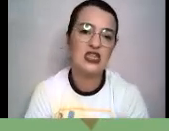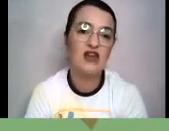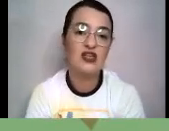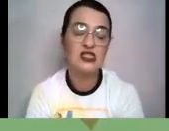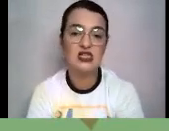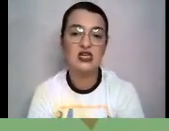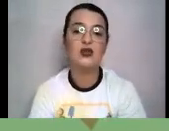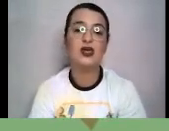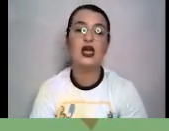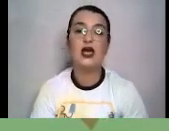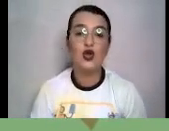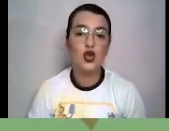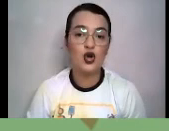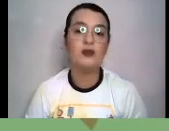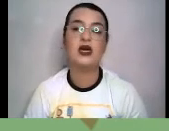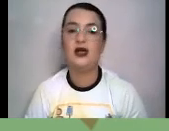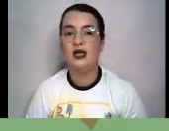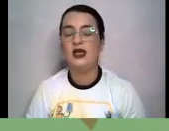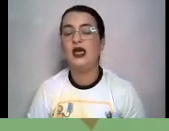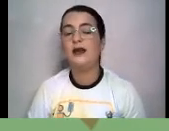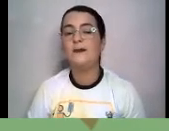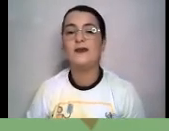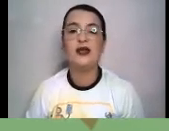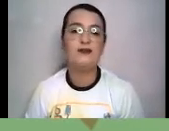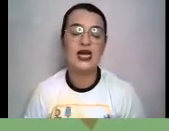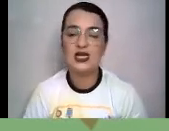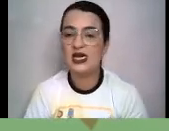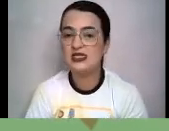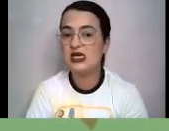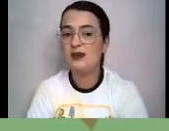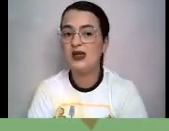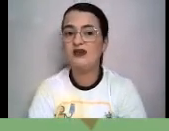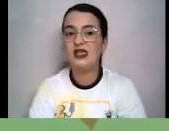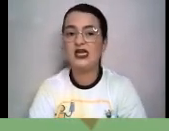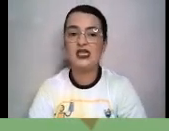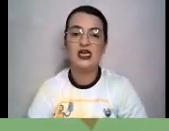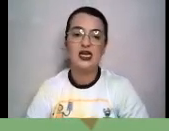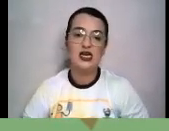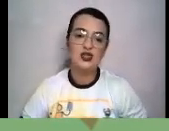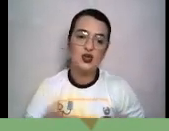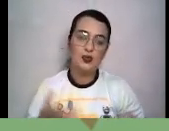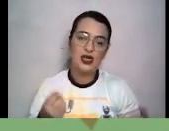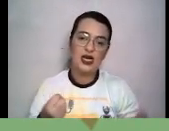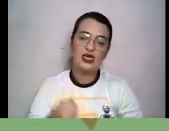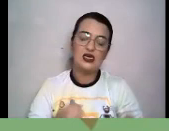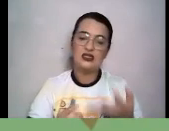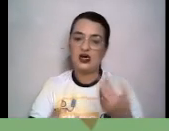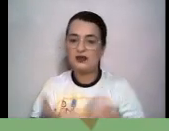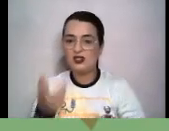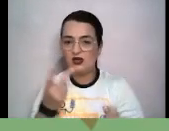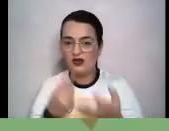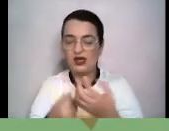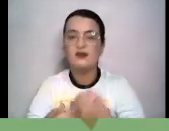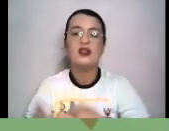essa intervenção econômica, né, para quê? Só para, na verdade, é suprir ali,